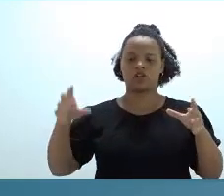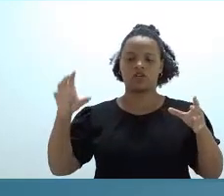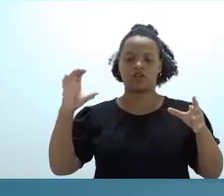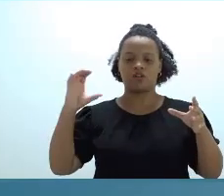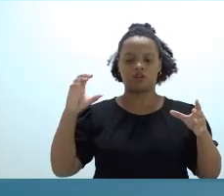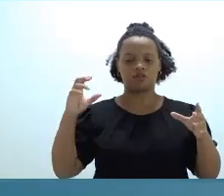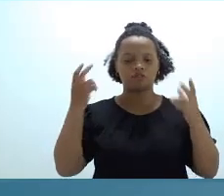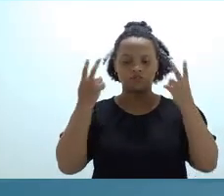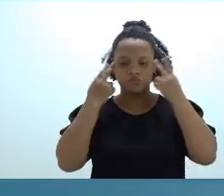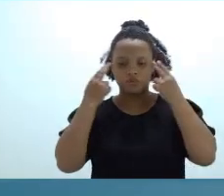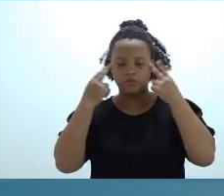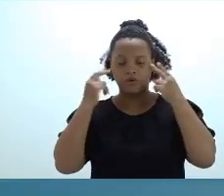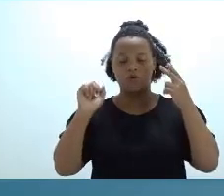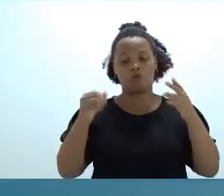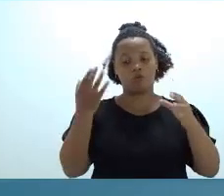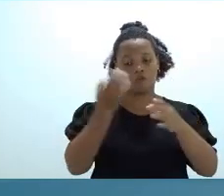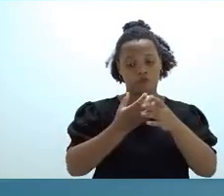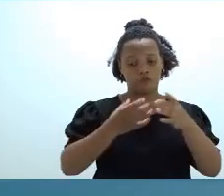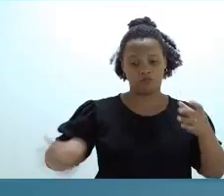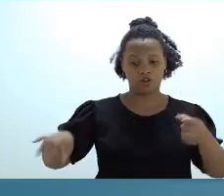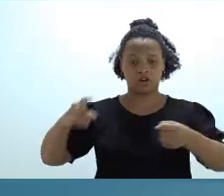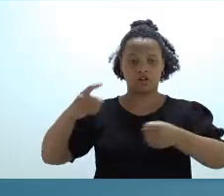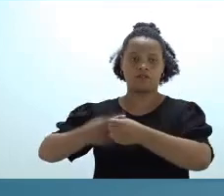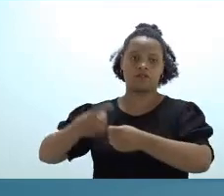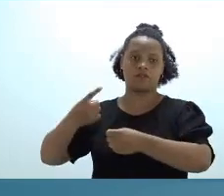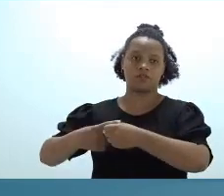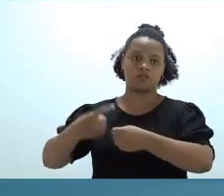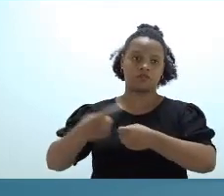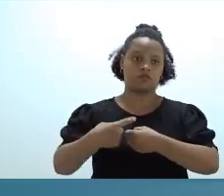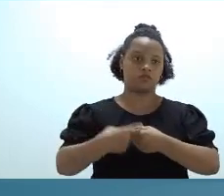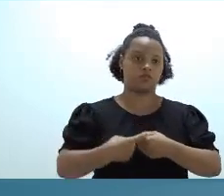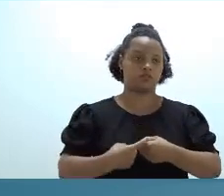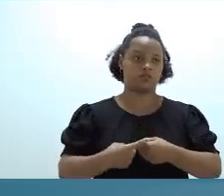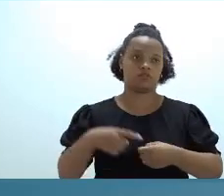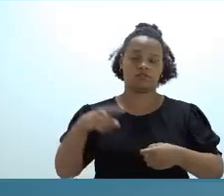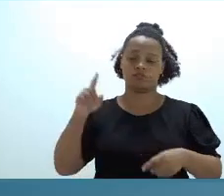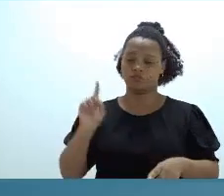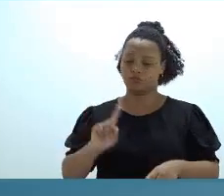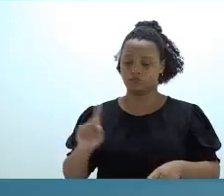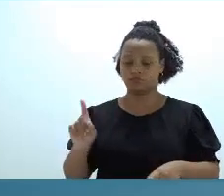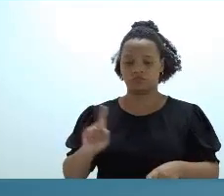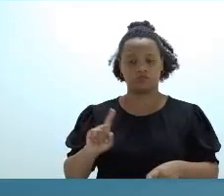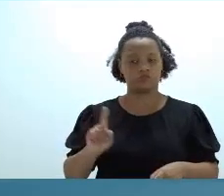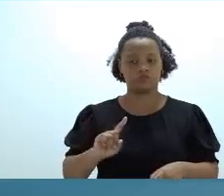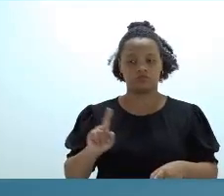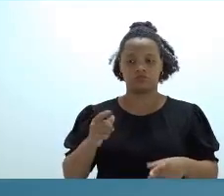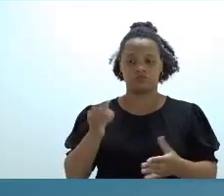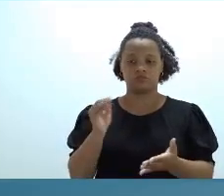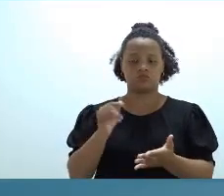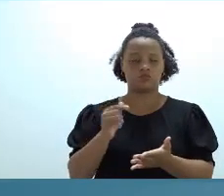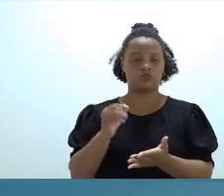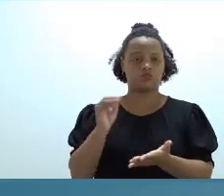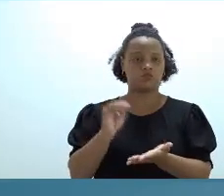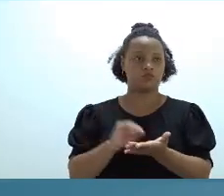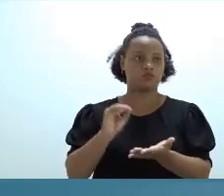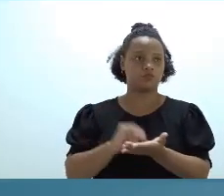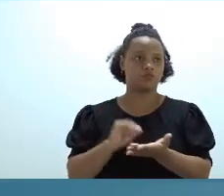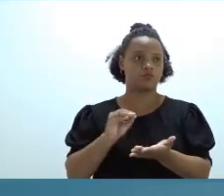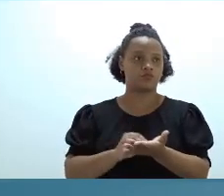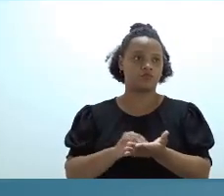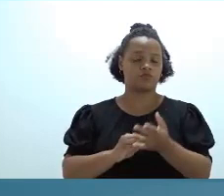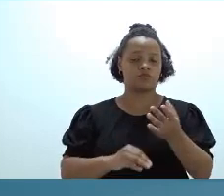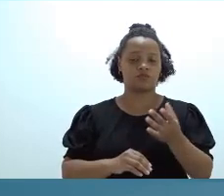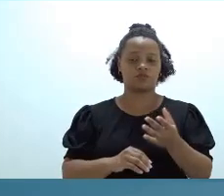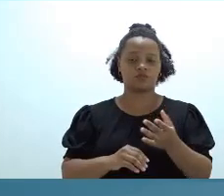da competência no âmbito dos órgãos fracionários deste regime tribunal para o julgamento do respectivo